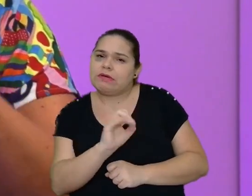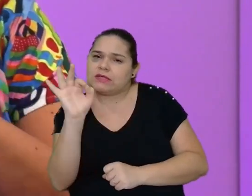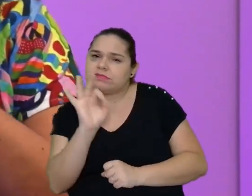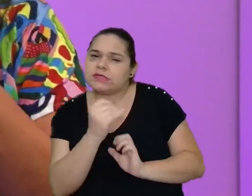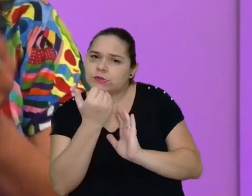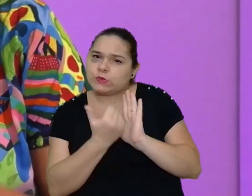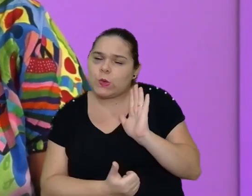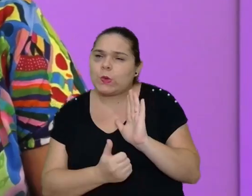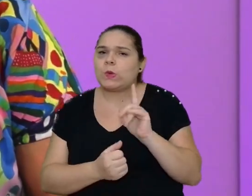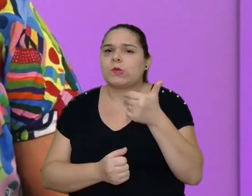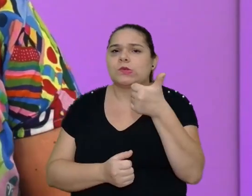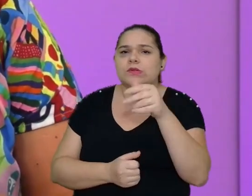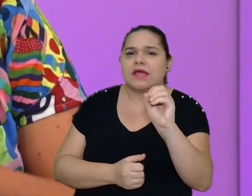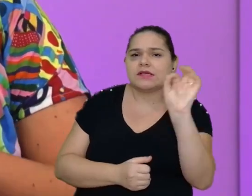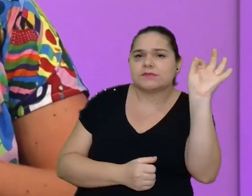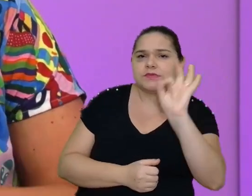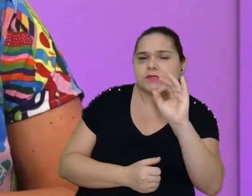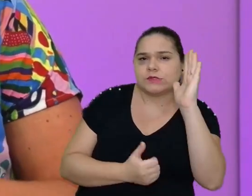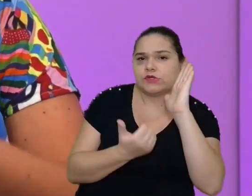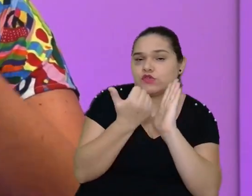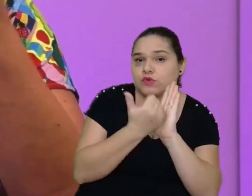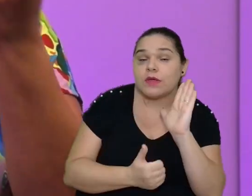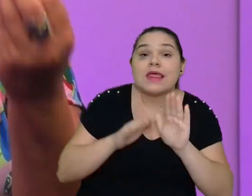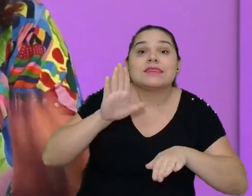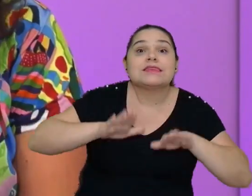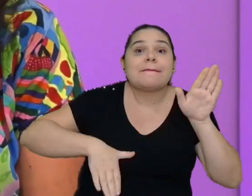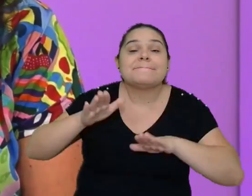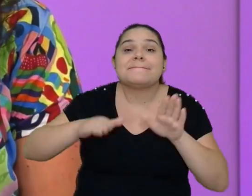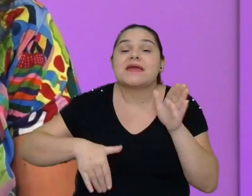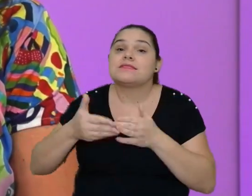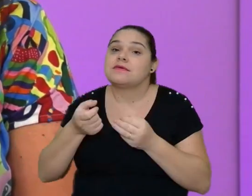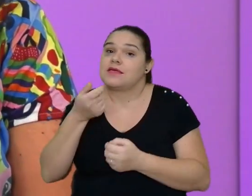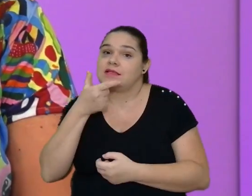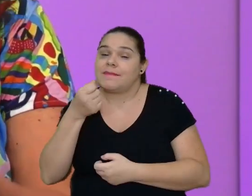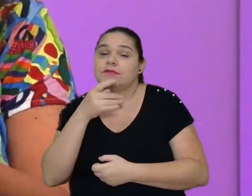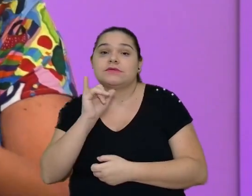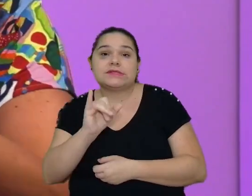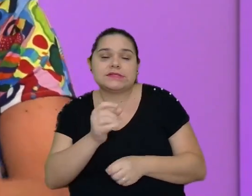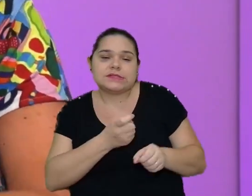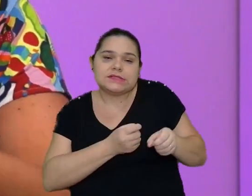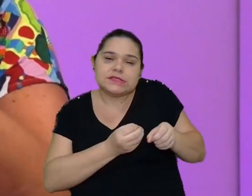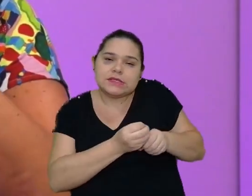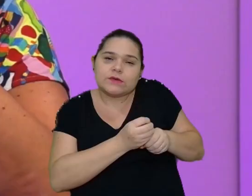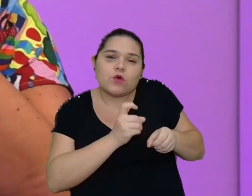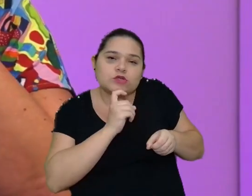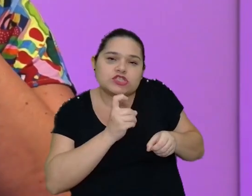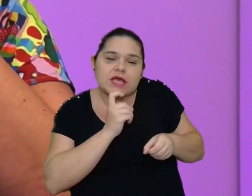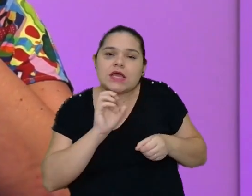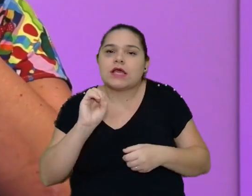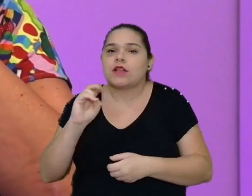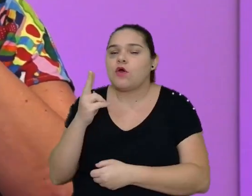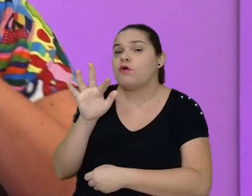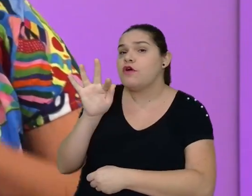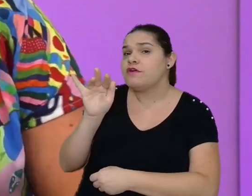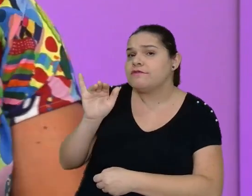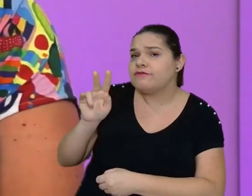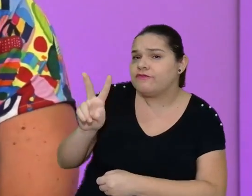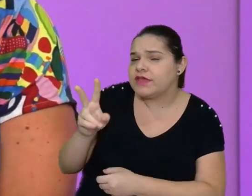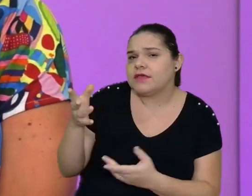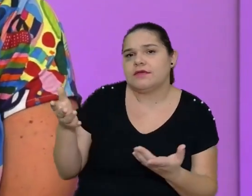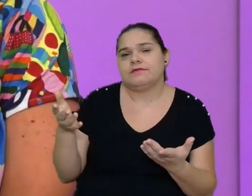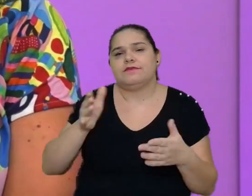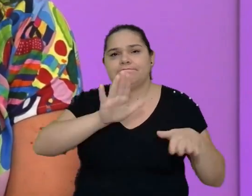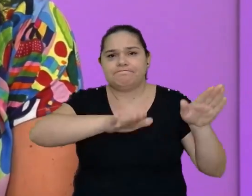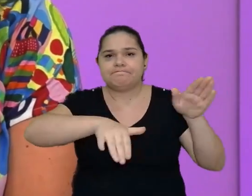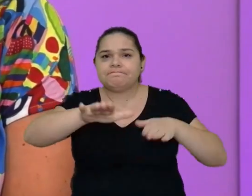de desconto, dependendo do tratamento, se é congelamento, se é a FIV, a fertilização in vitro.